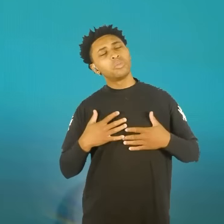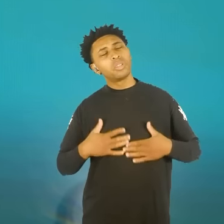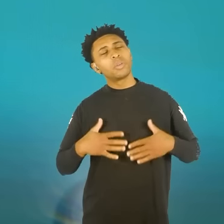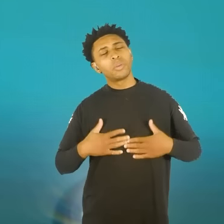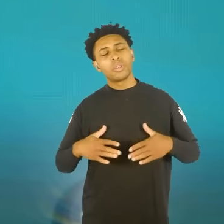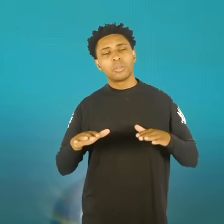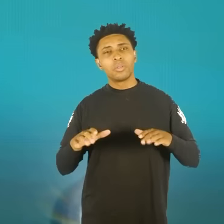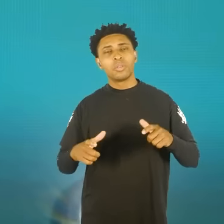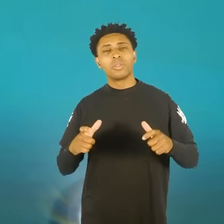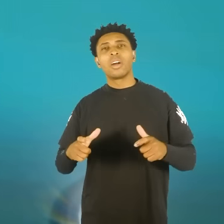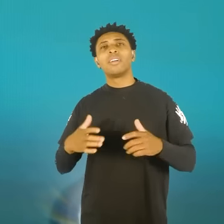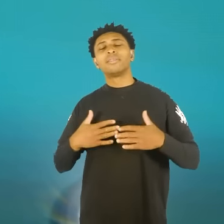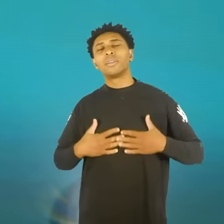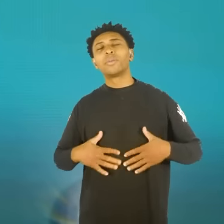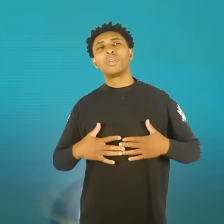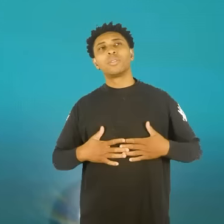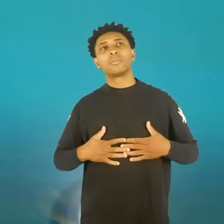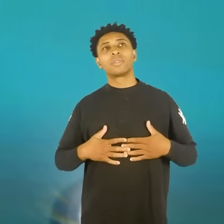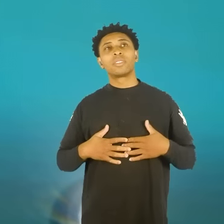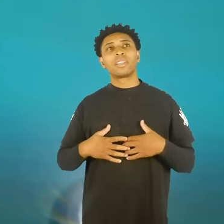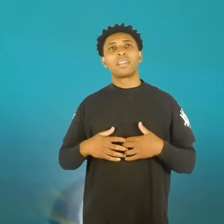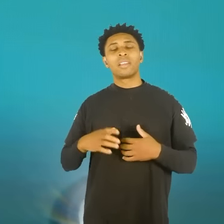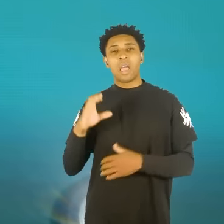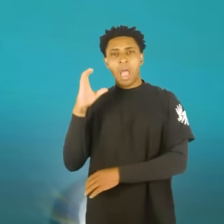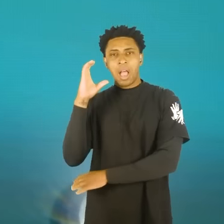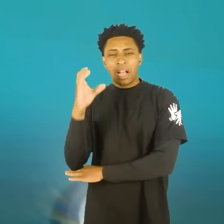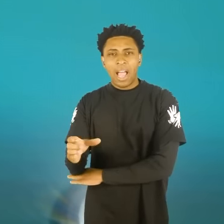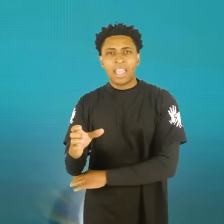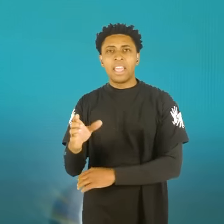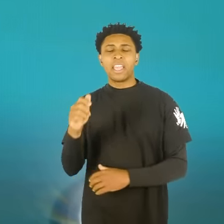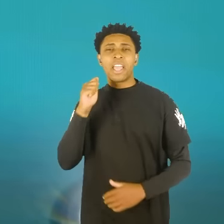Caim e Abel não foram gerados numa época tranquila.